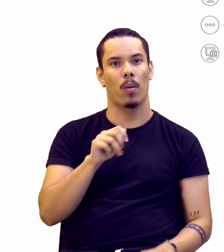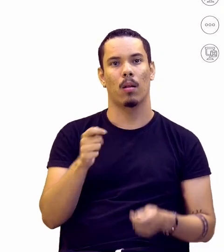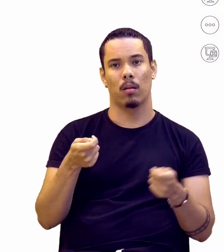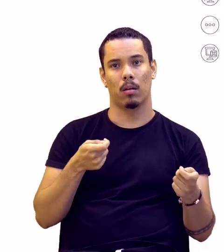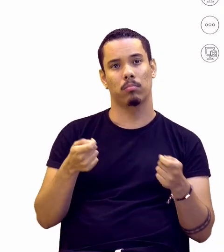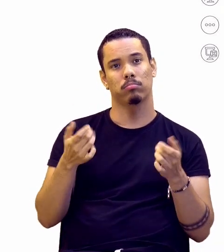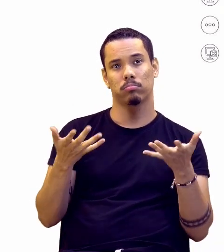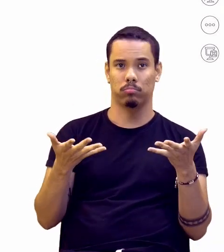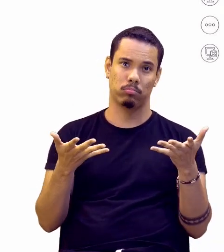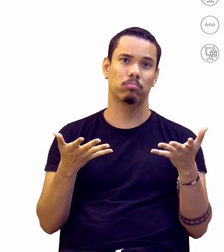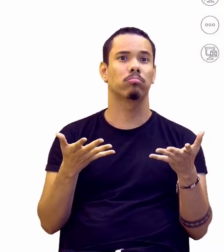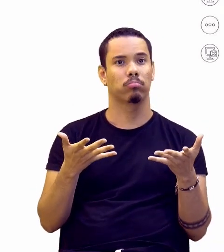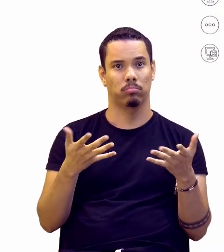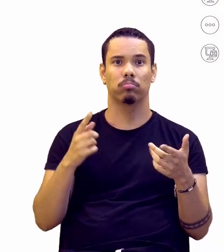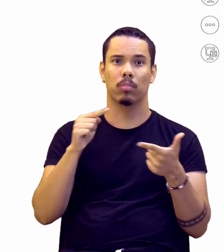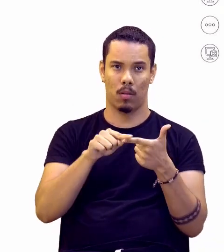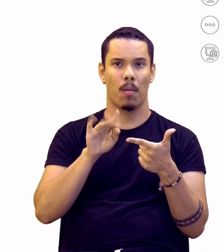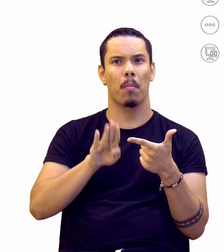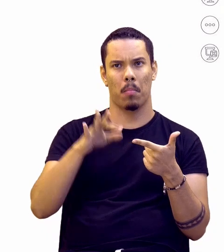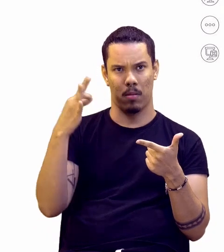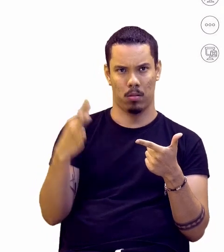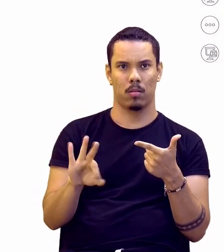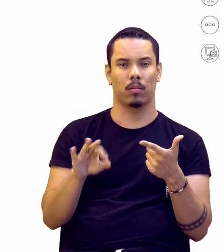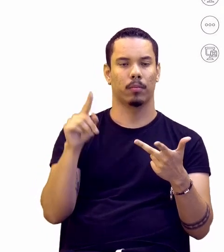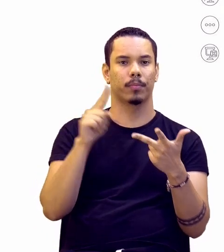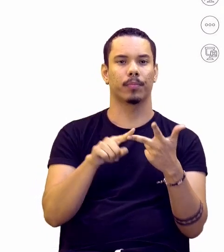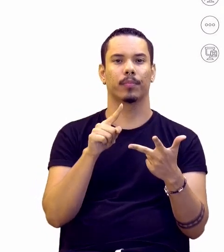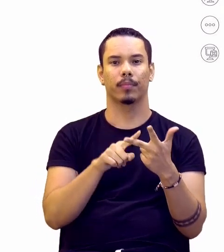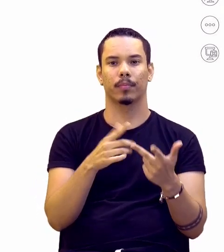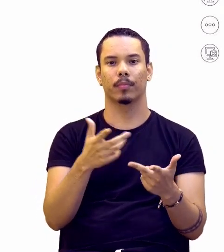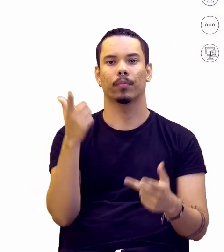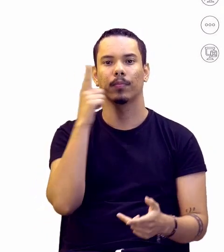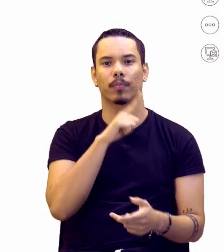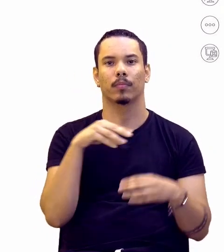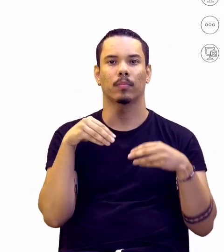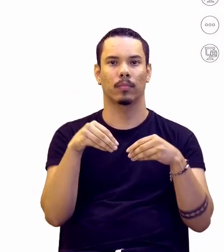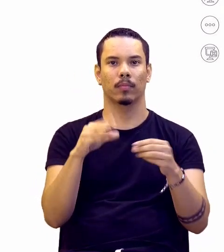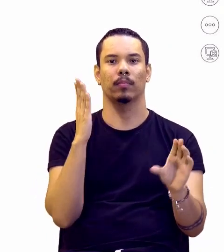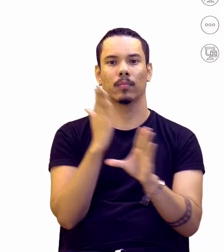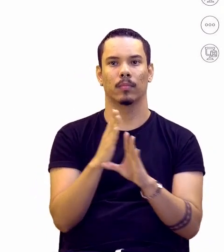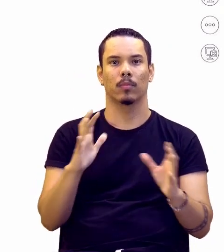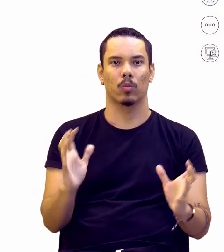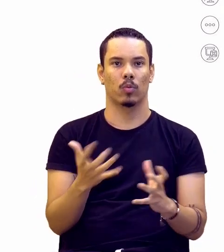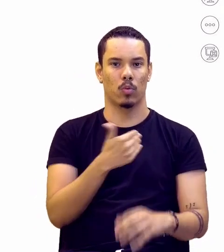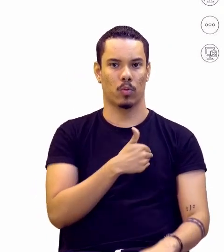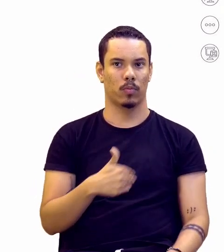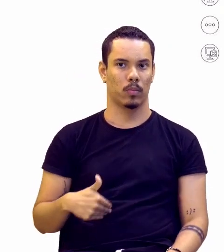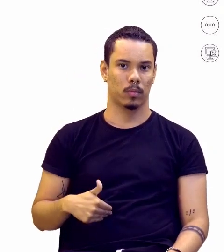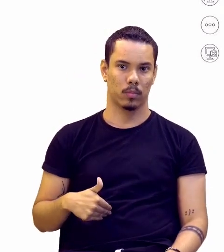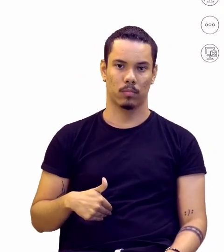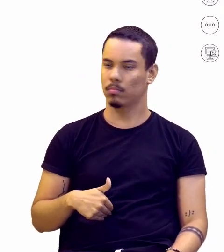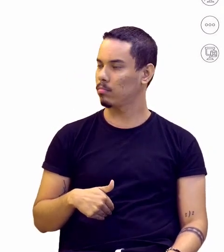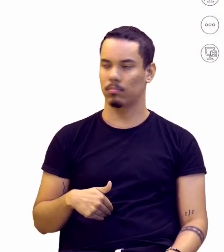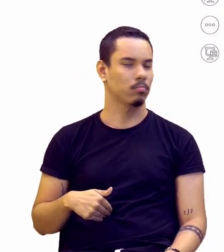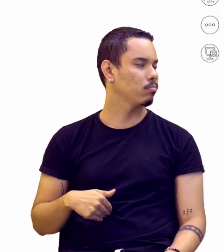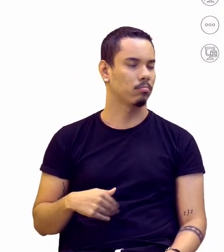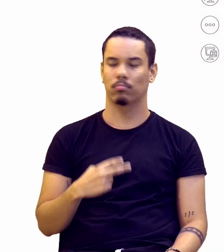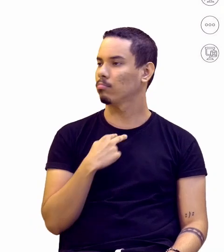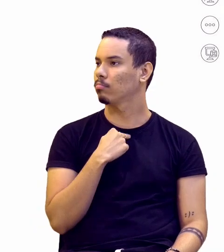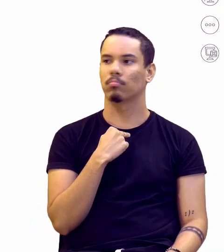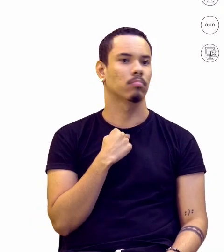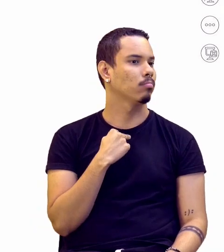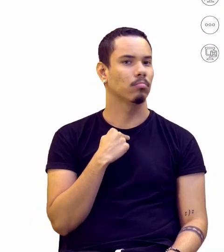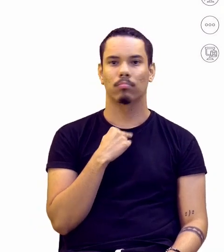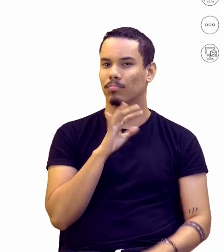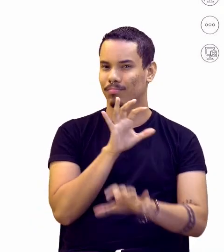tudo para estar correto, né? Obtenção de terras a partir dos incentivos governamentais. Isso não pode ter sido assim